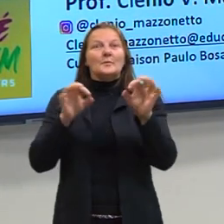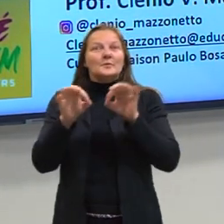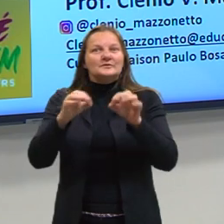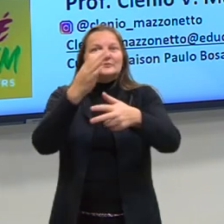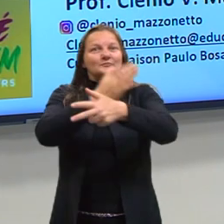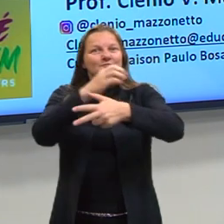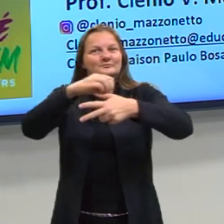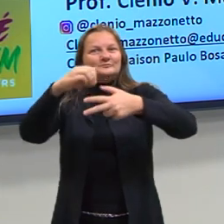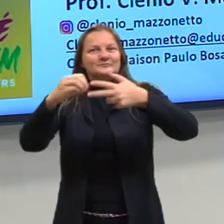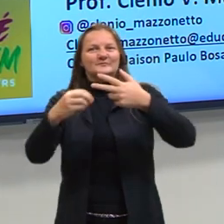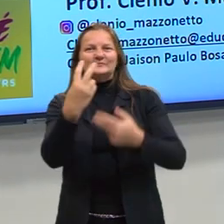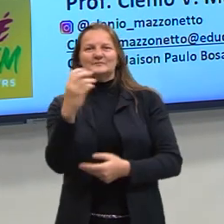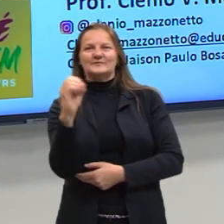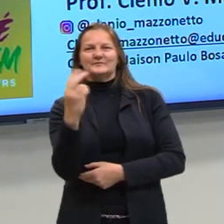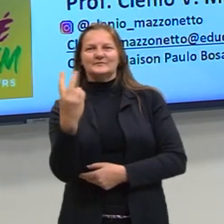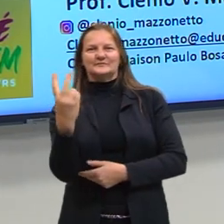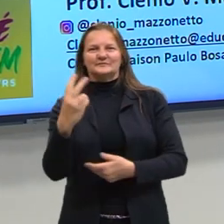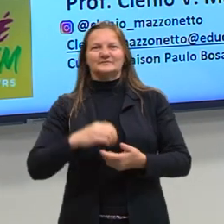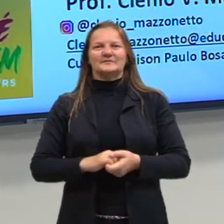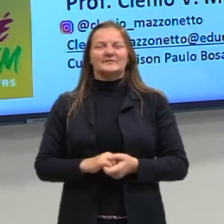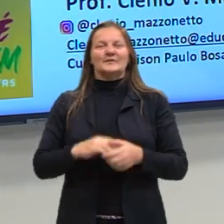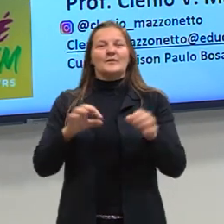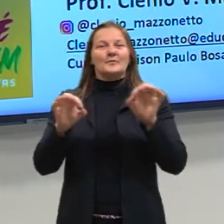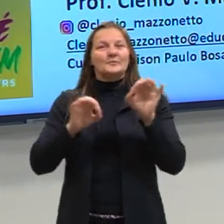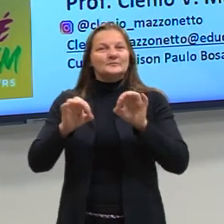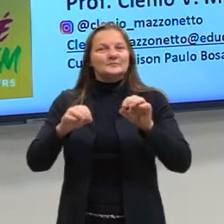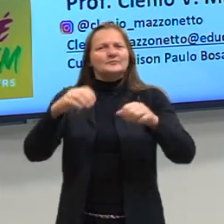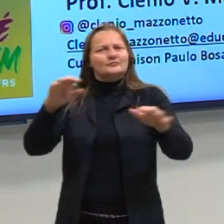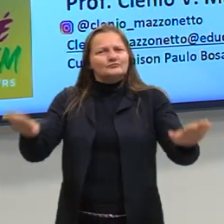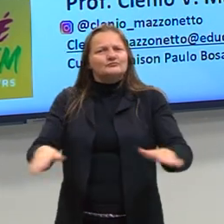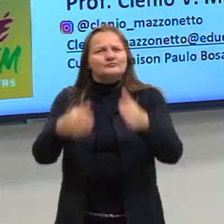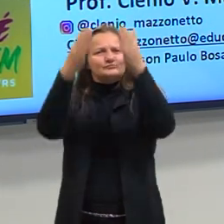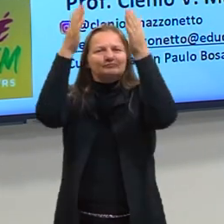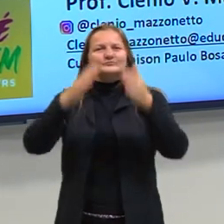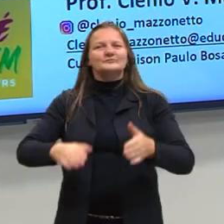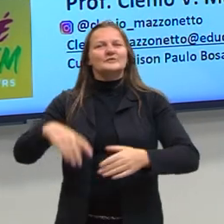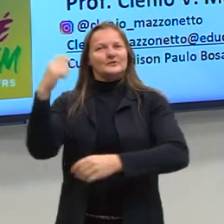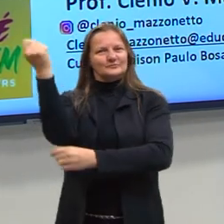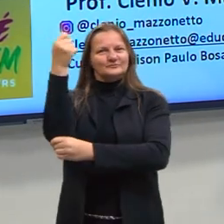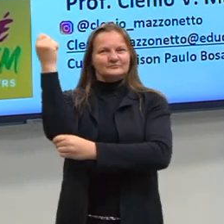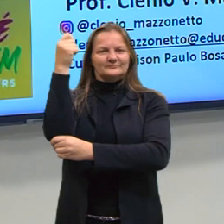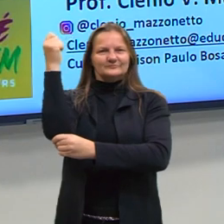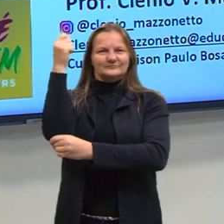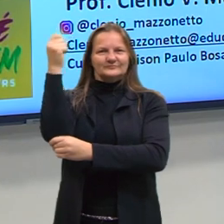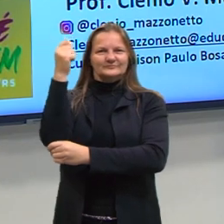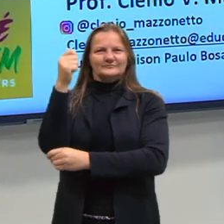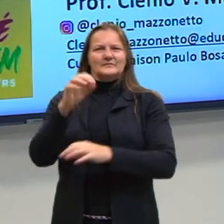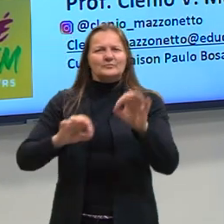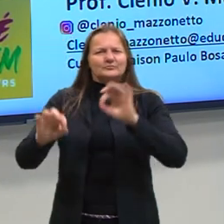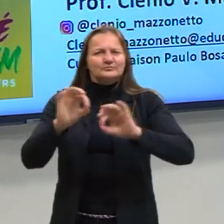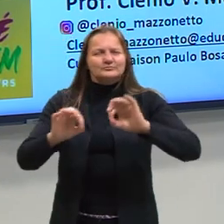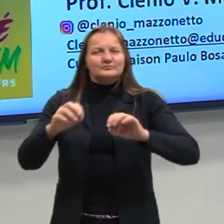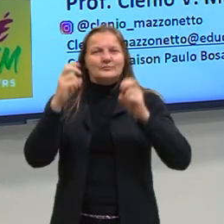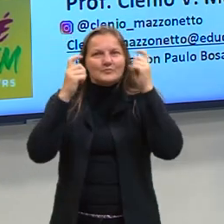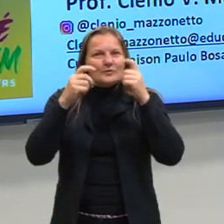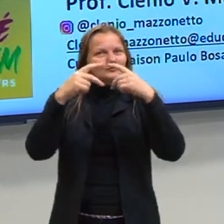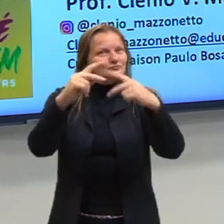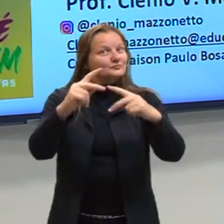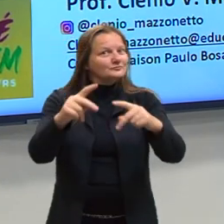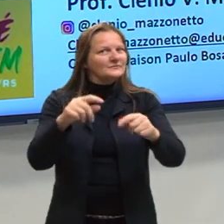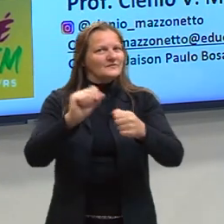projeto pré-enem 2022 projeto da secretaria de educação aqui do Rio Grande do Sul preocupada com você